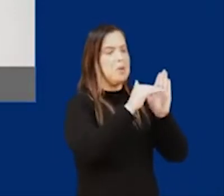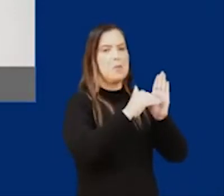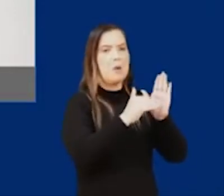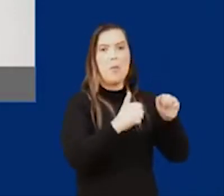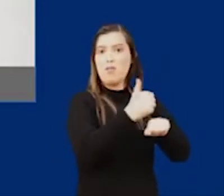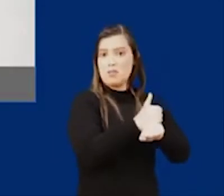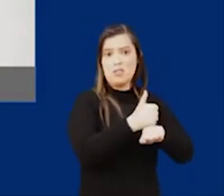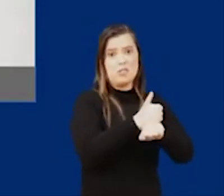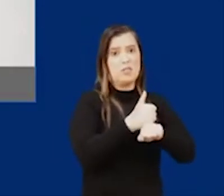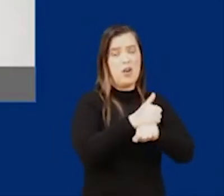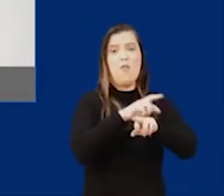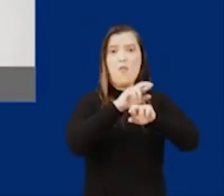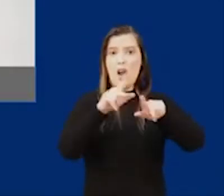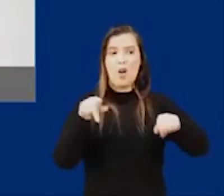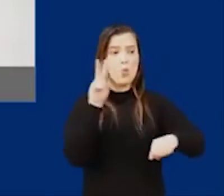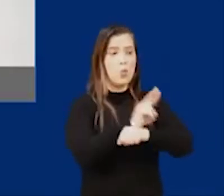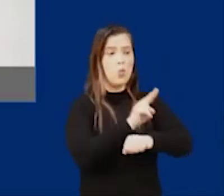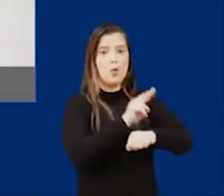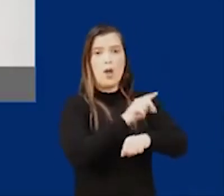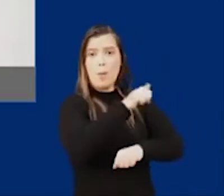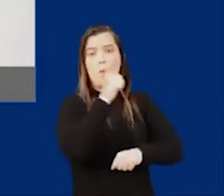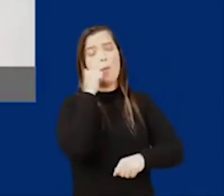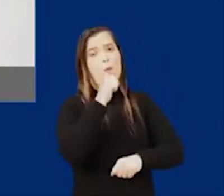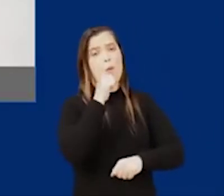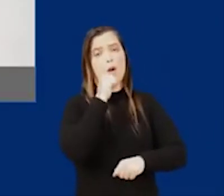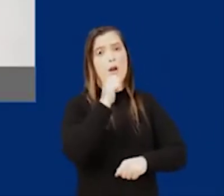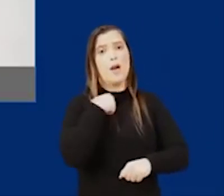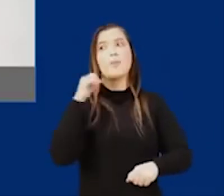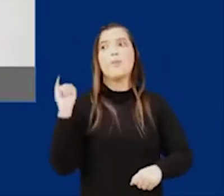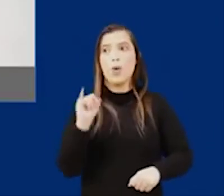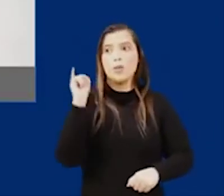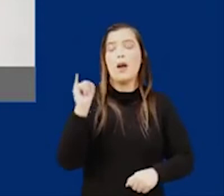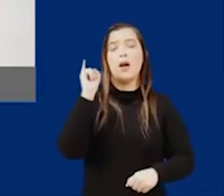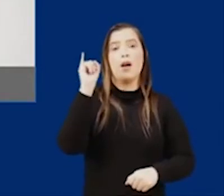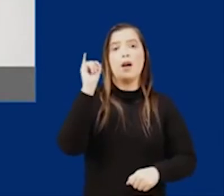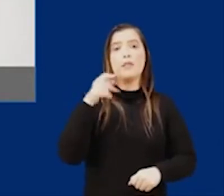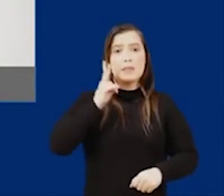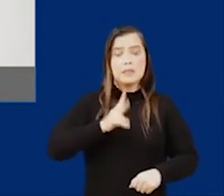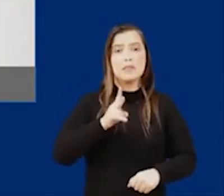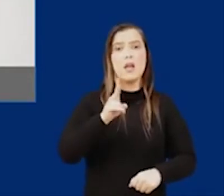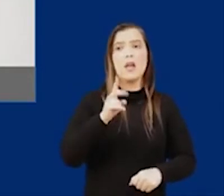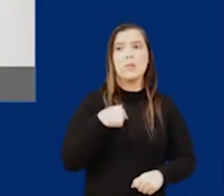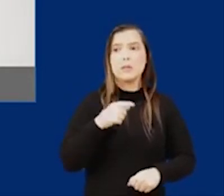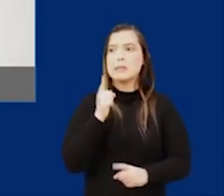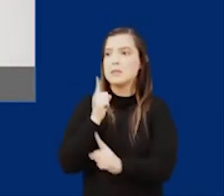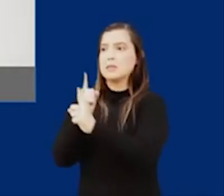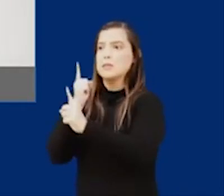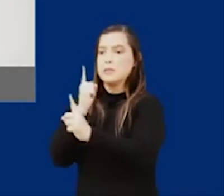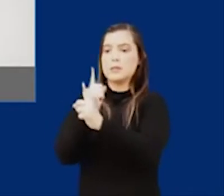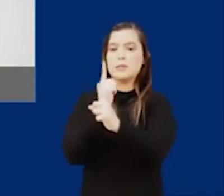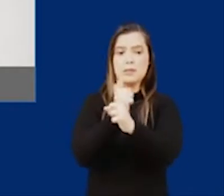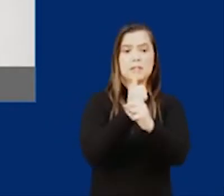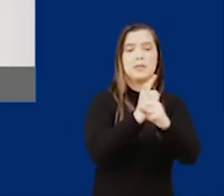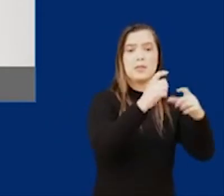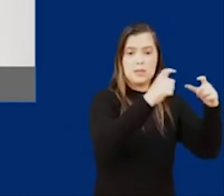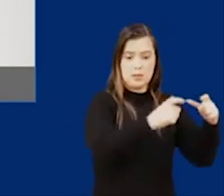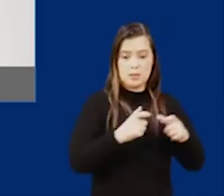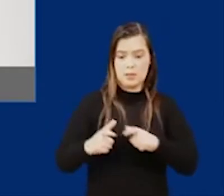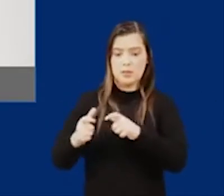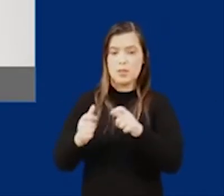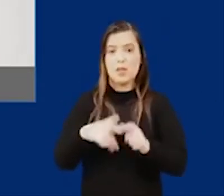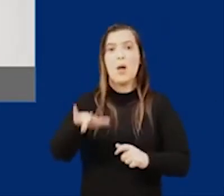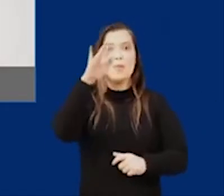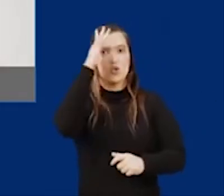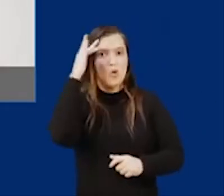transdisciplinaridade aí para cuidar dessa mulher. O importante é que a gente possa sempre contar onde que estão esses espaços, e que cada pessoa que